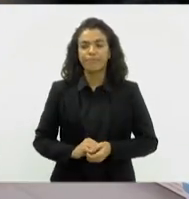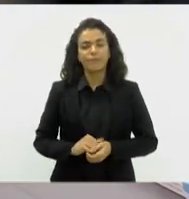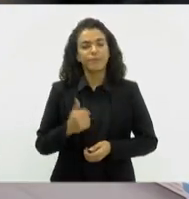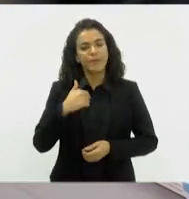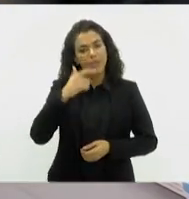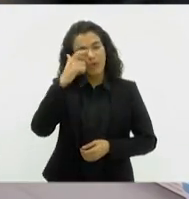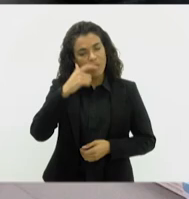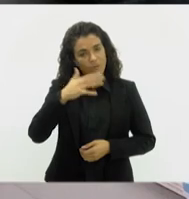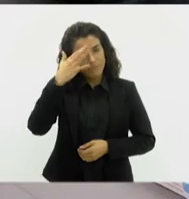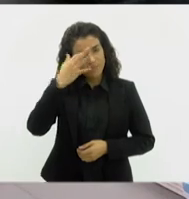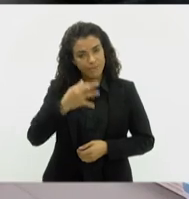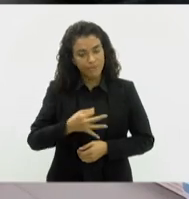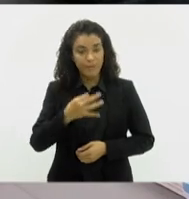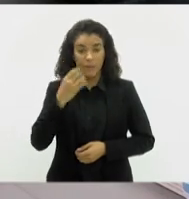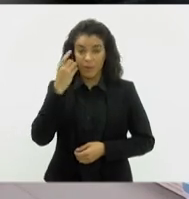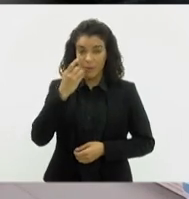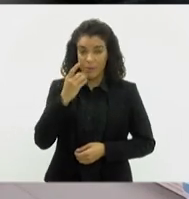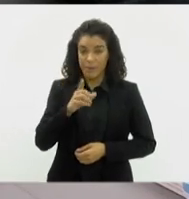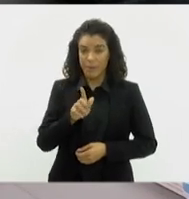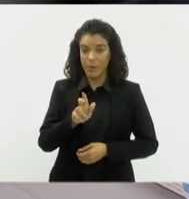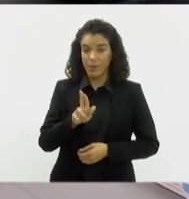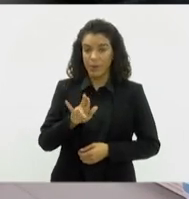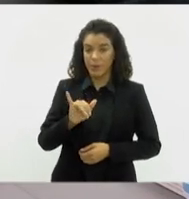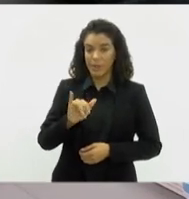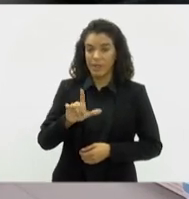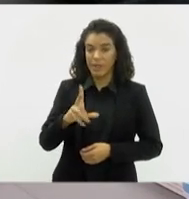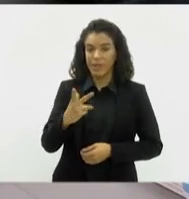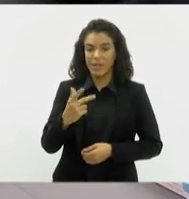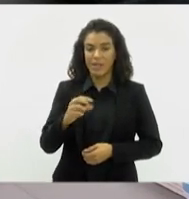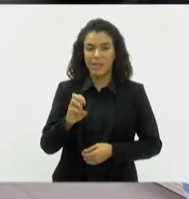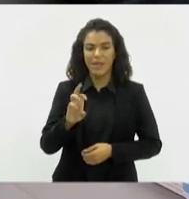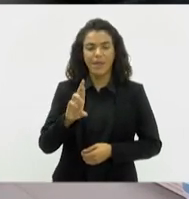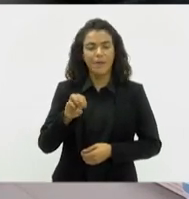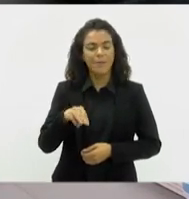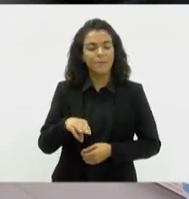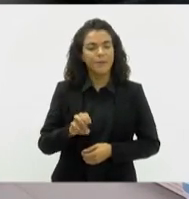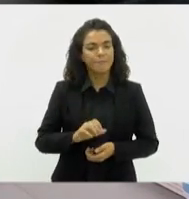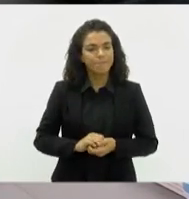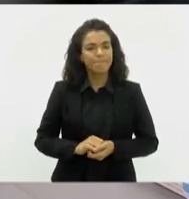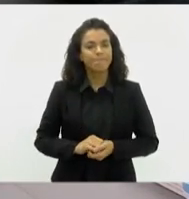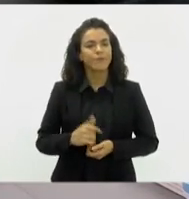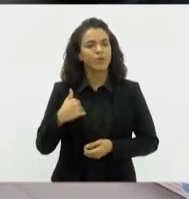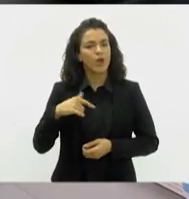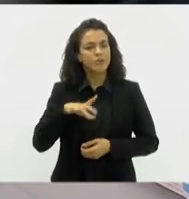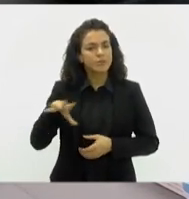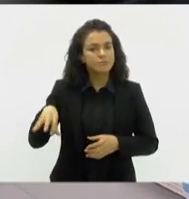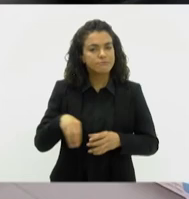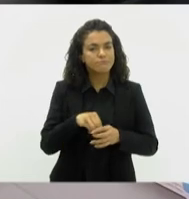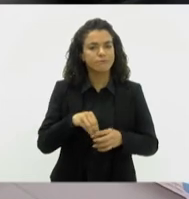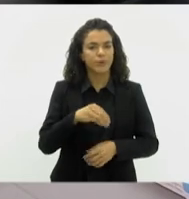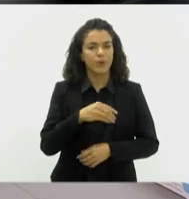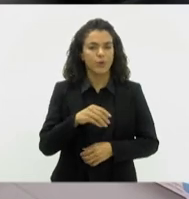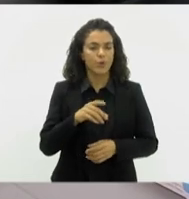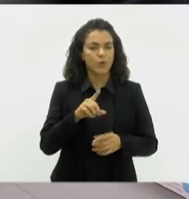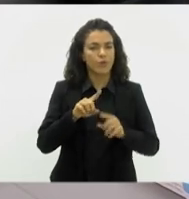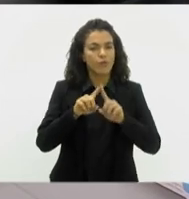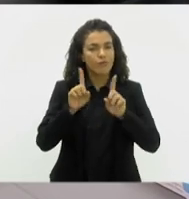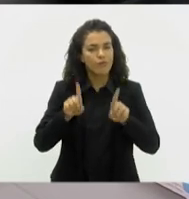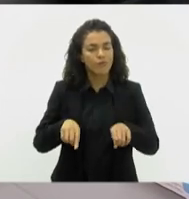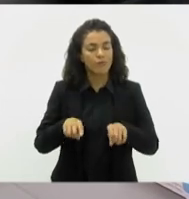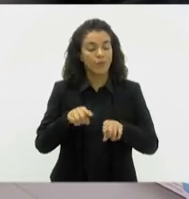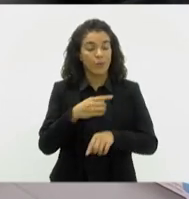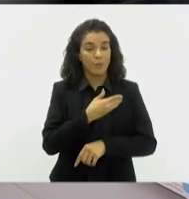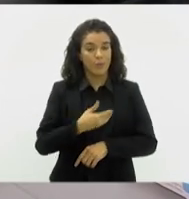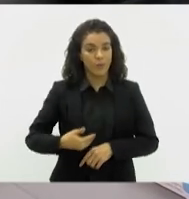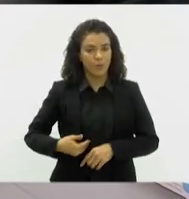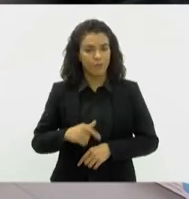compreender, deputado Guilherme, a gente que adentra ao poder público e ao trabalho do serviço público, a gente se lapida